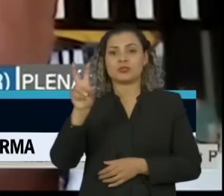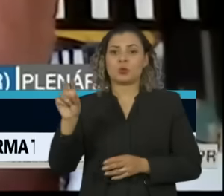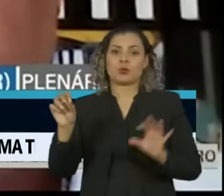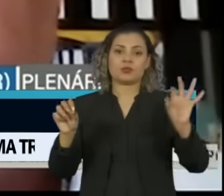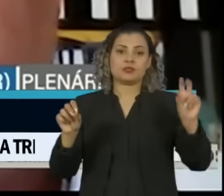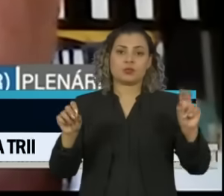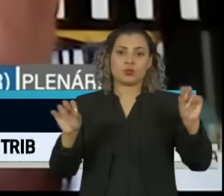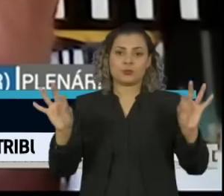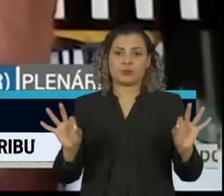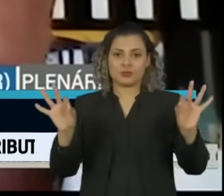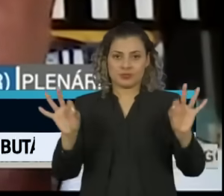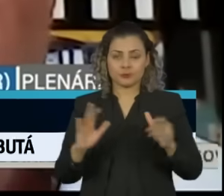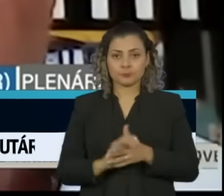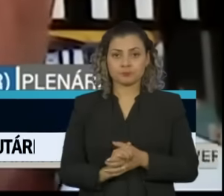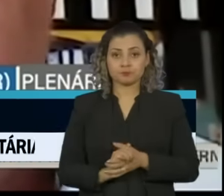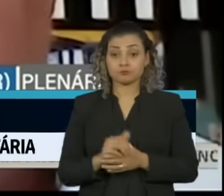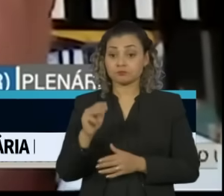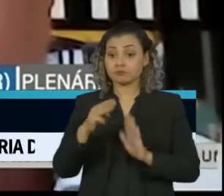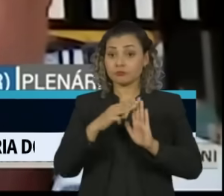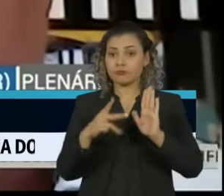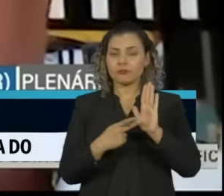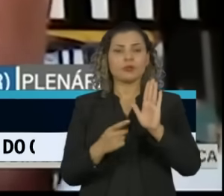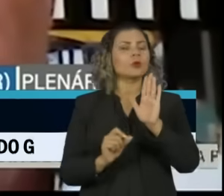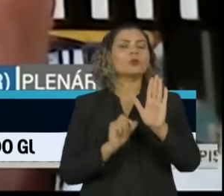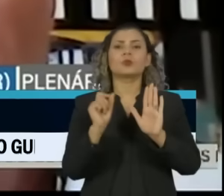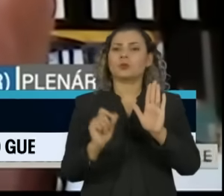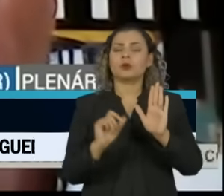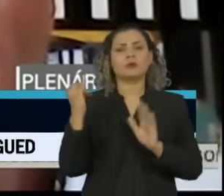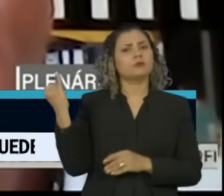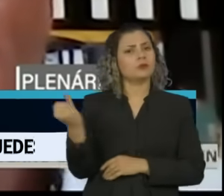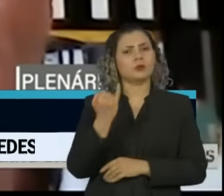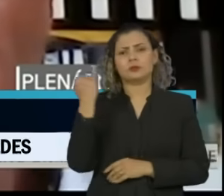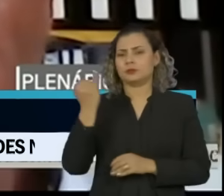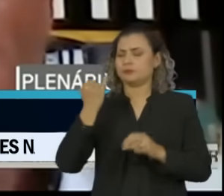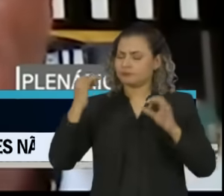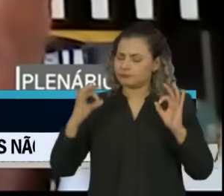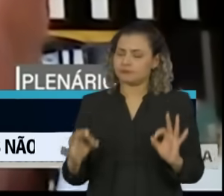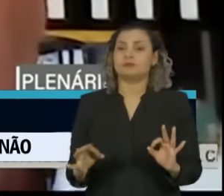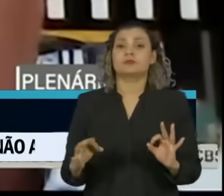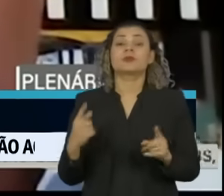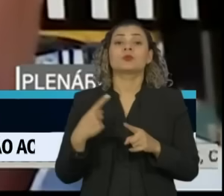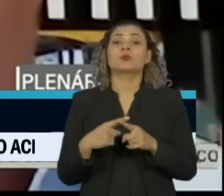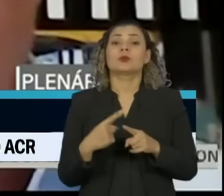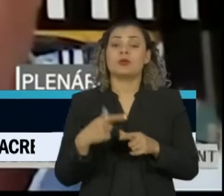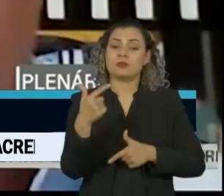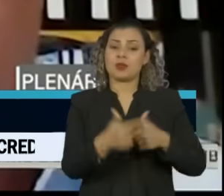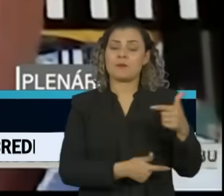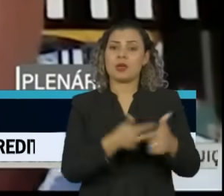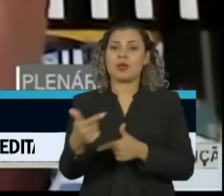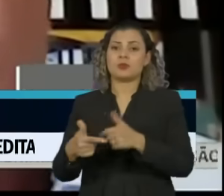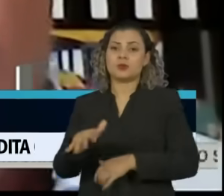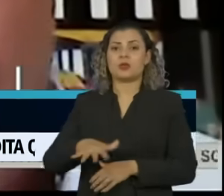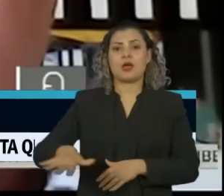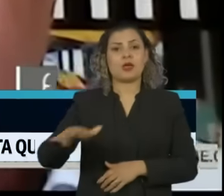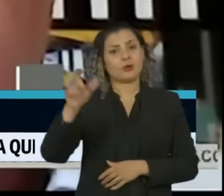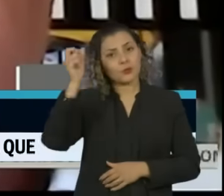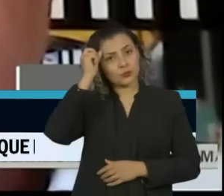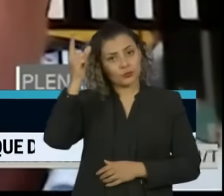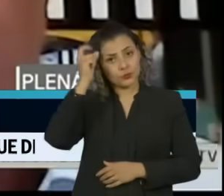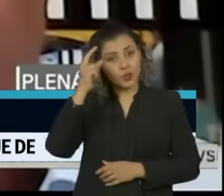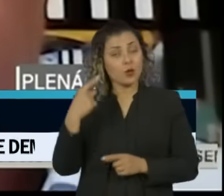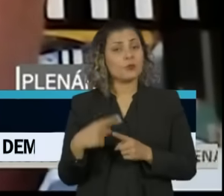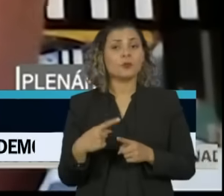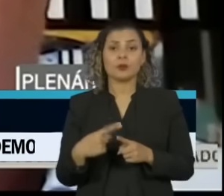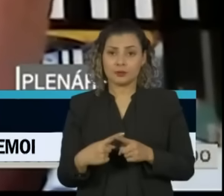municípios. Essa medida provisória ela tem uma importância enorme para os trabalhadores do setor cultural